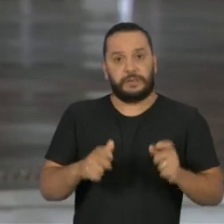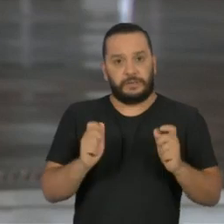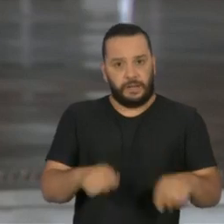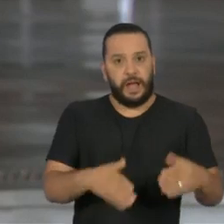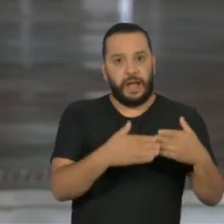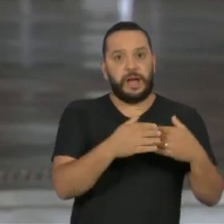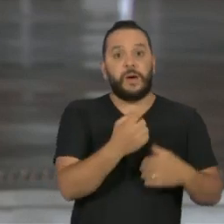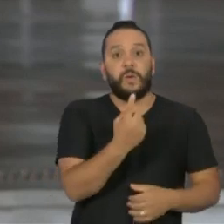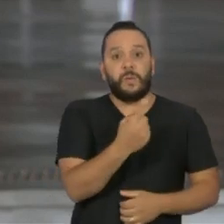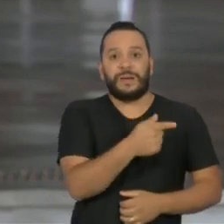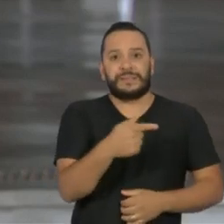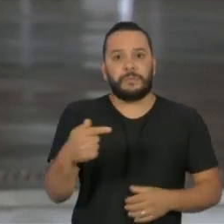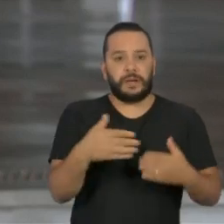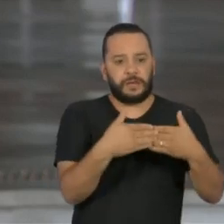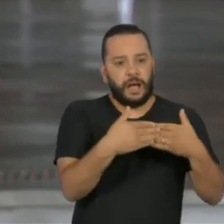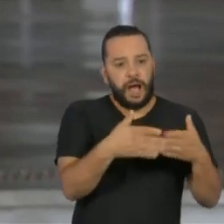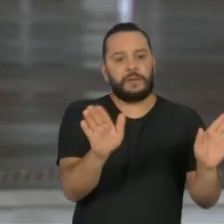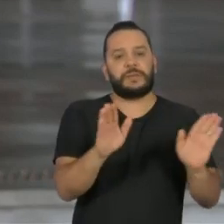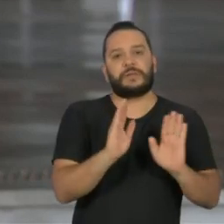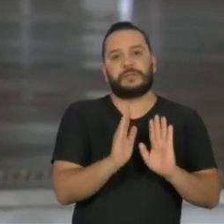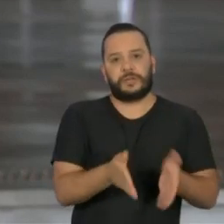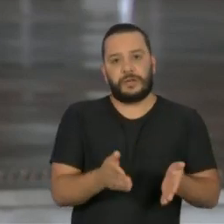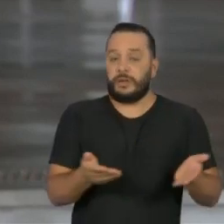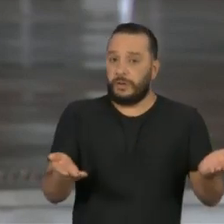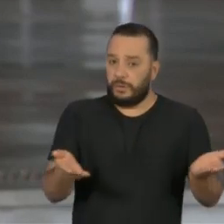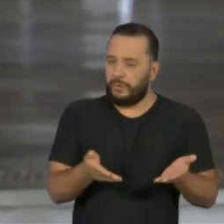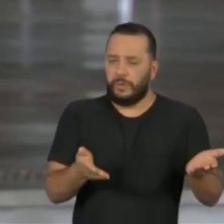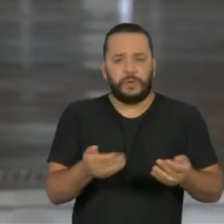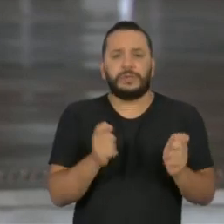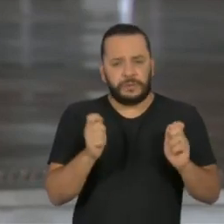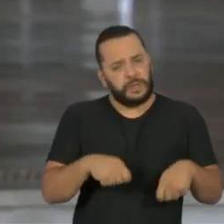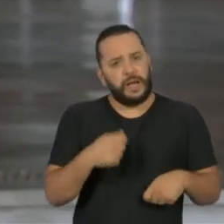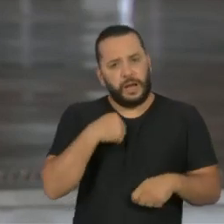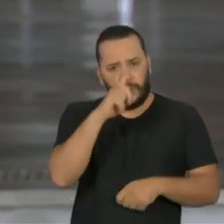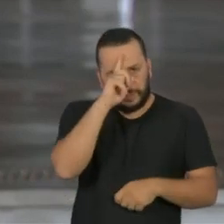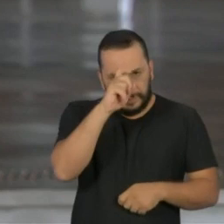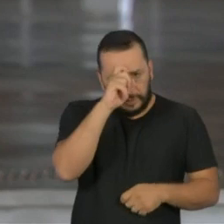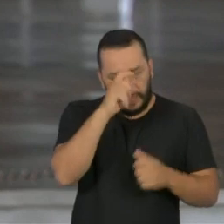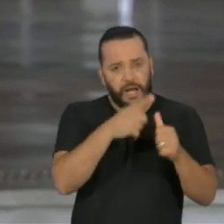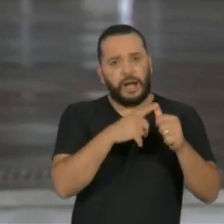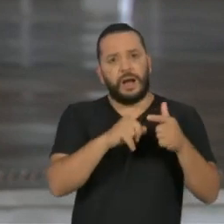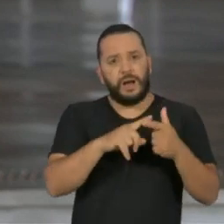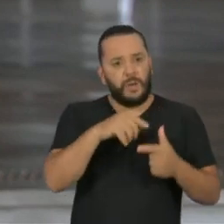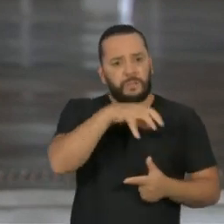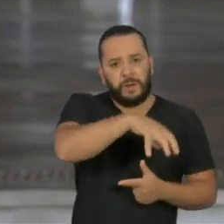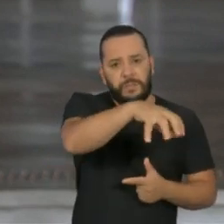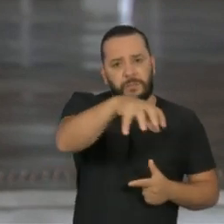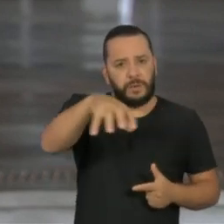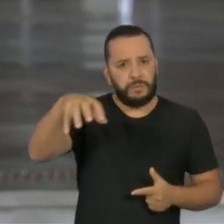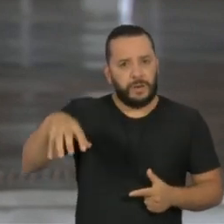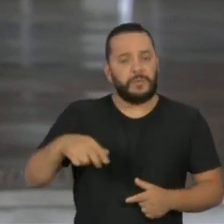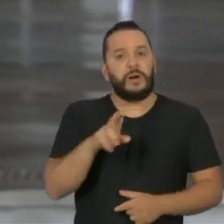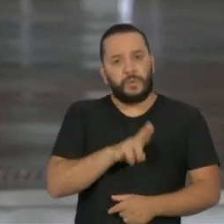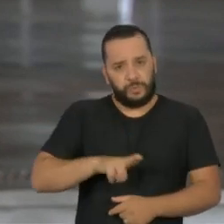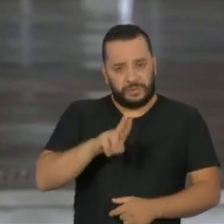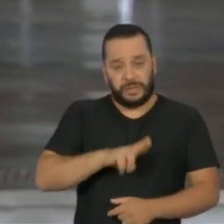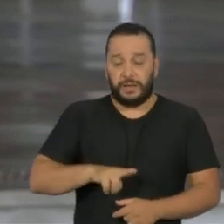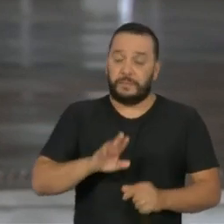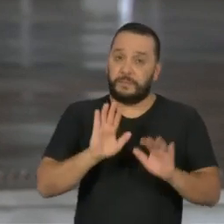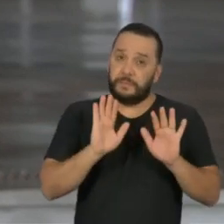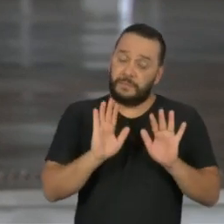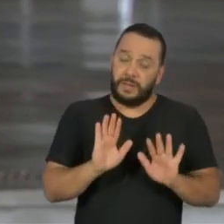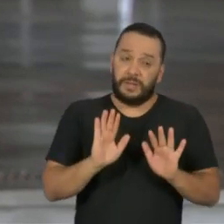semana. Hoje, utilizamos a própria rede. No dia de hoje, utilizamos a própria rede, mas a